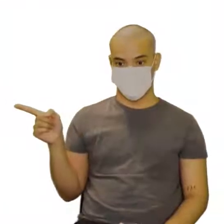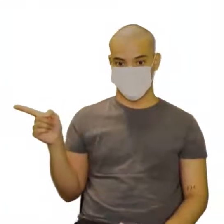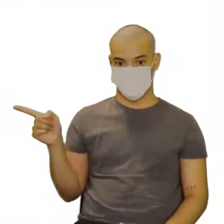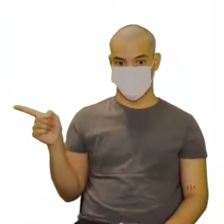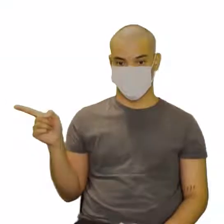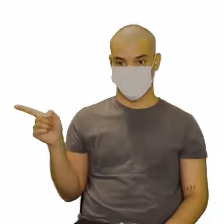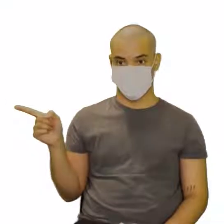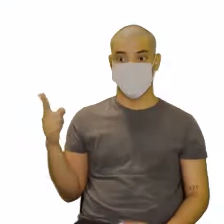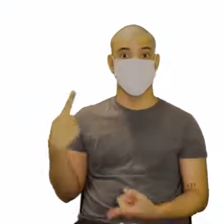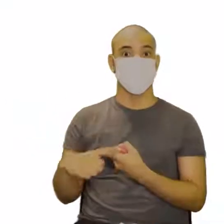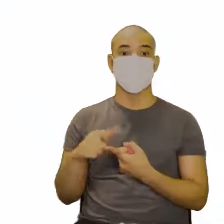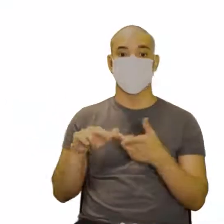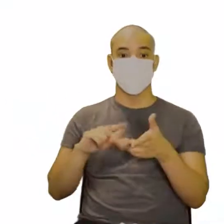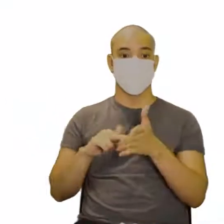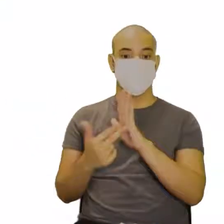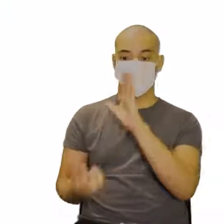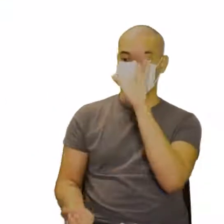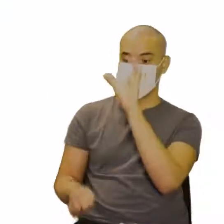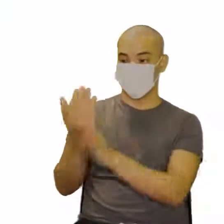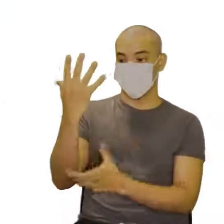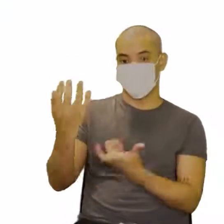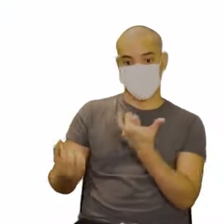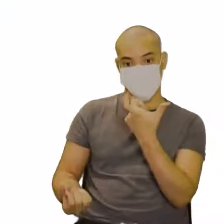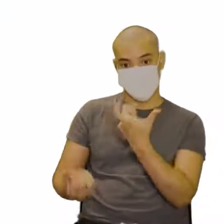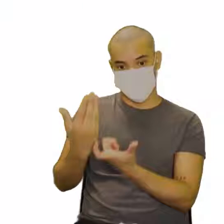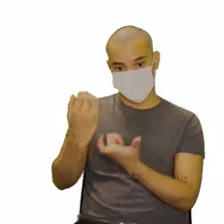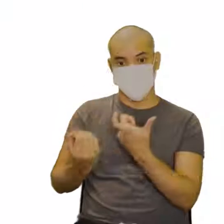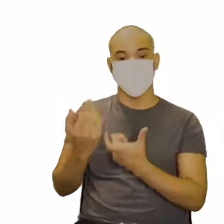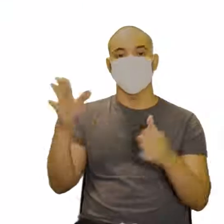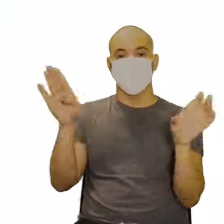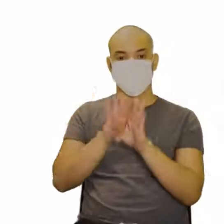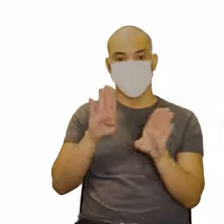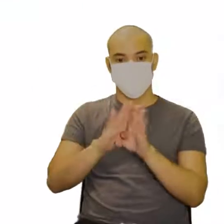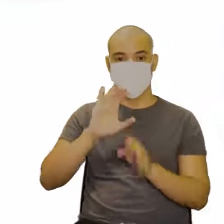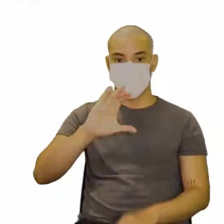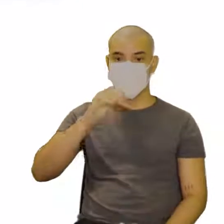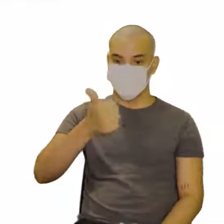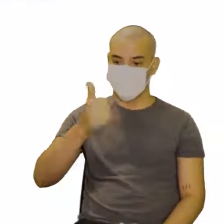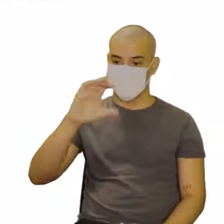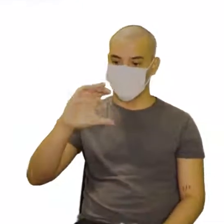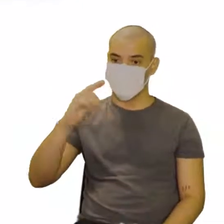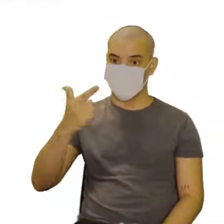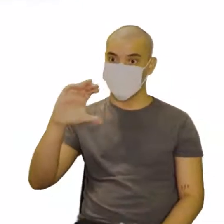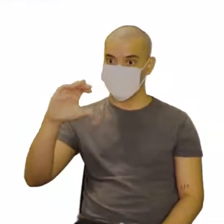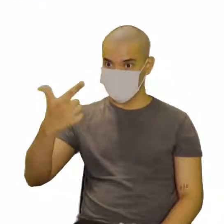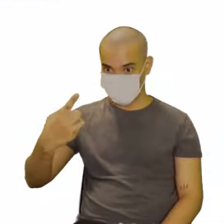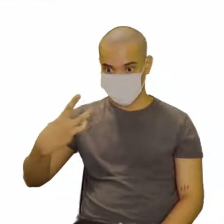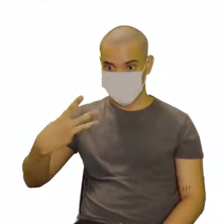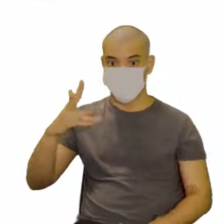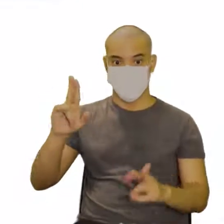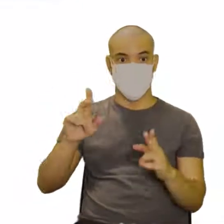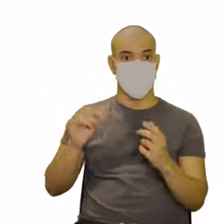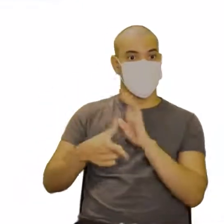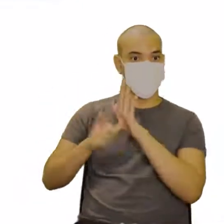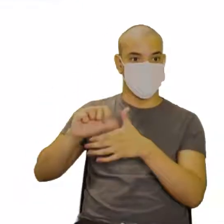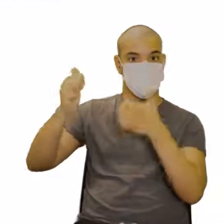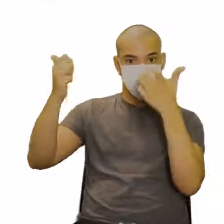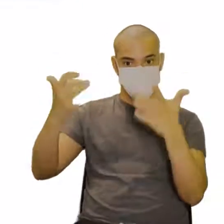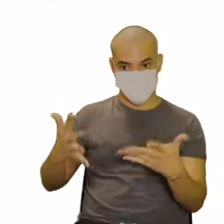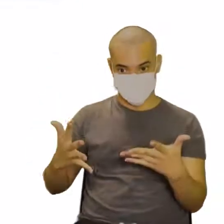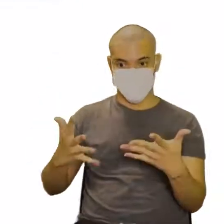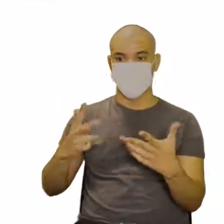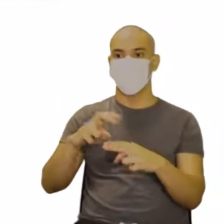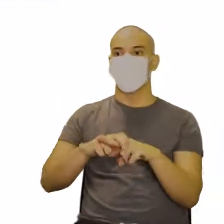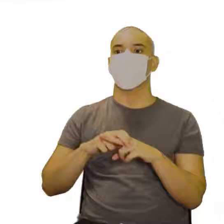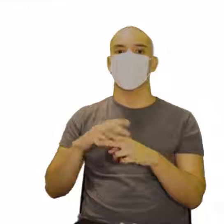tá aí, ou seja, a capacitância também é a soma das capacitâncias, ok? Nesse caso aqui,